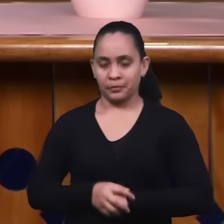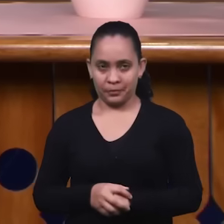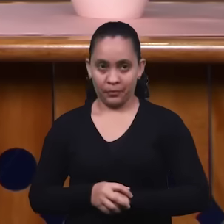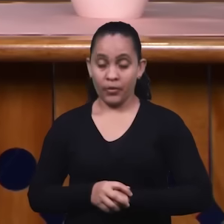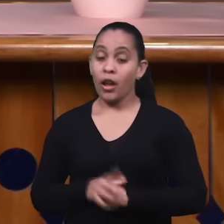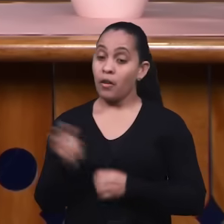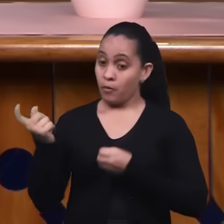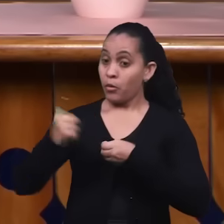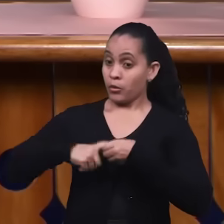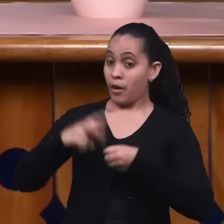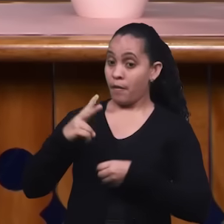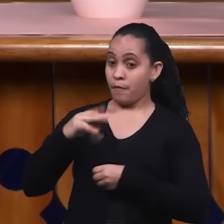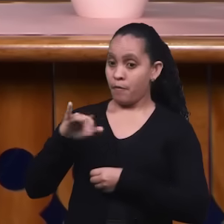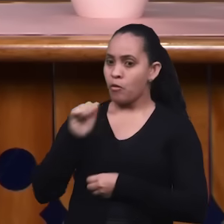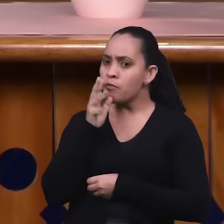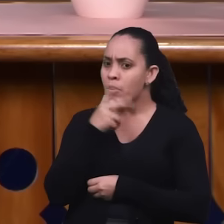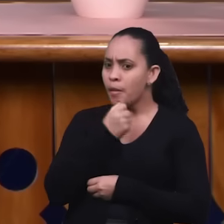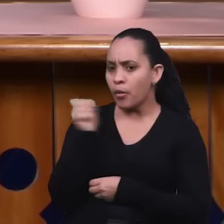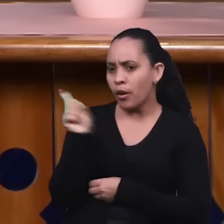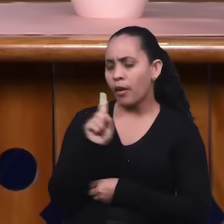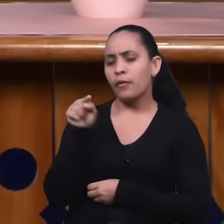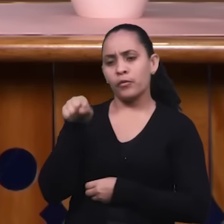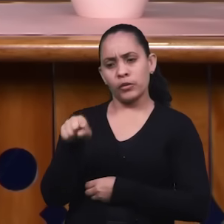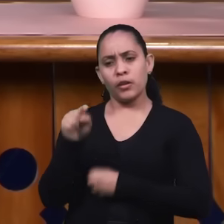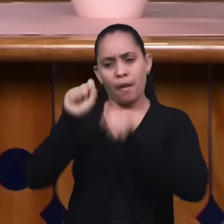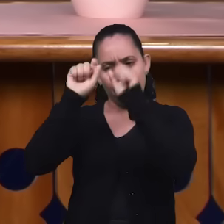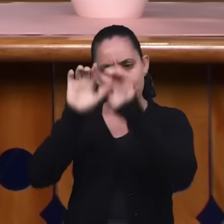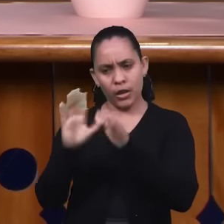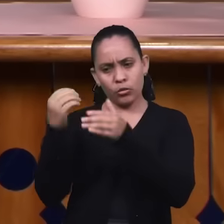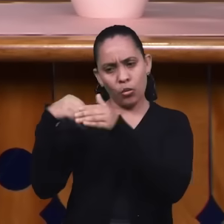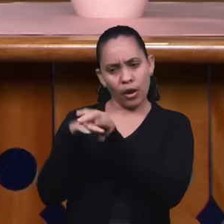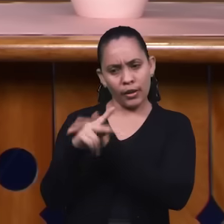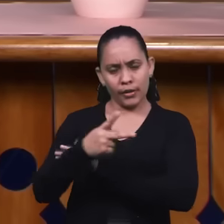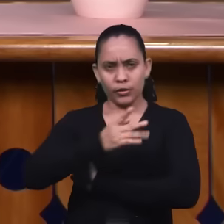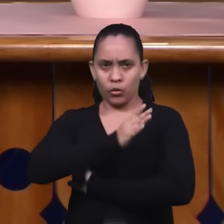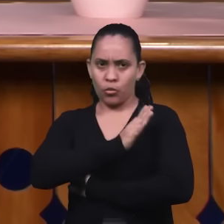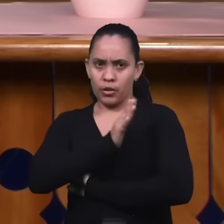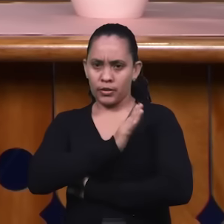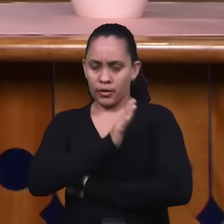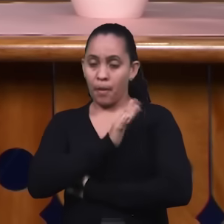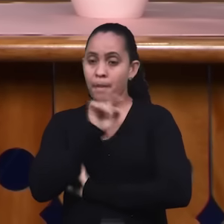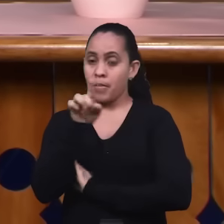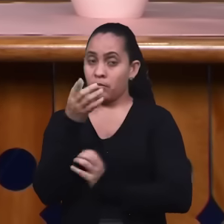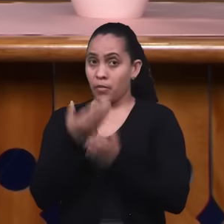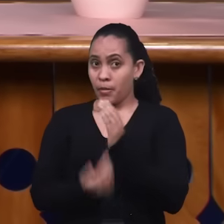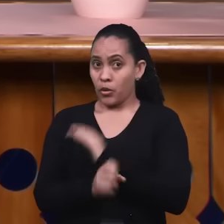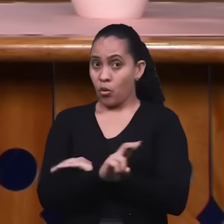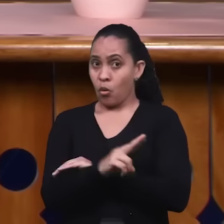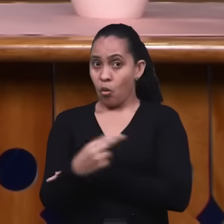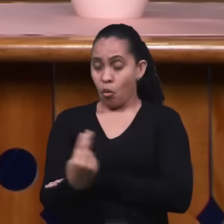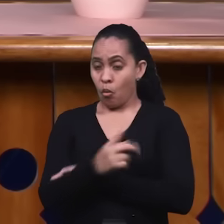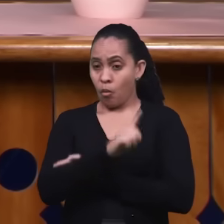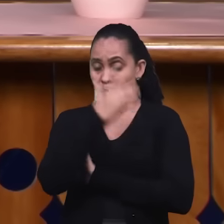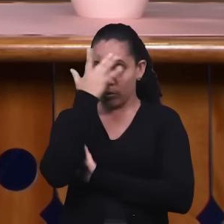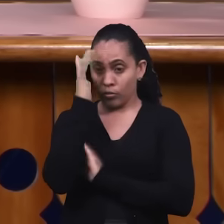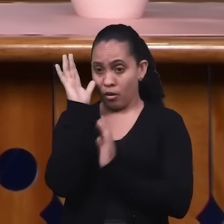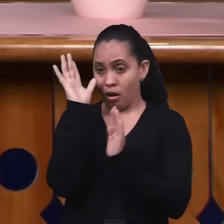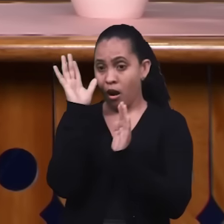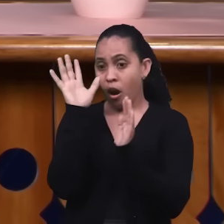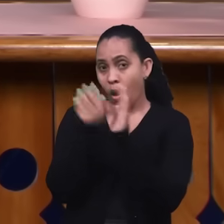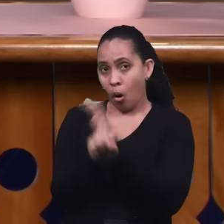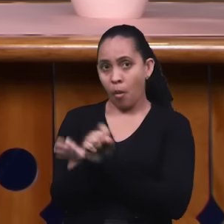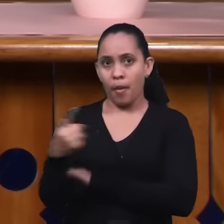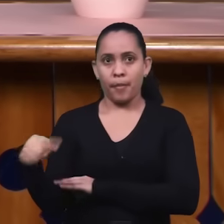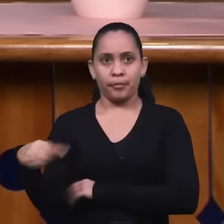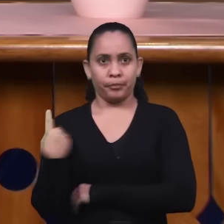venho sem demora, guarda o que tens para que ninguém tome a tua coroa. Então é uma advertência do Senhor para que nós